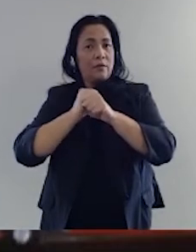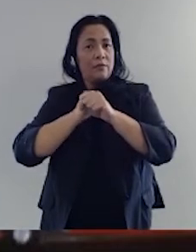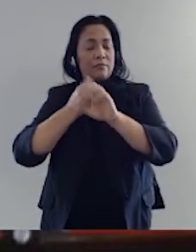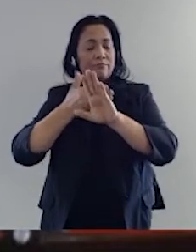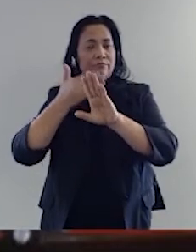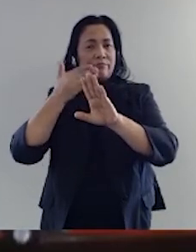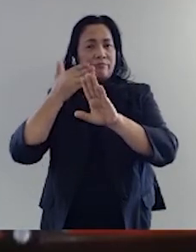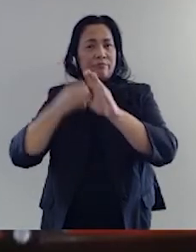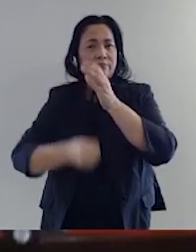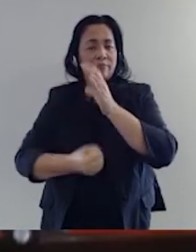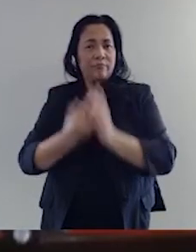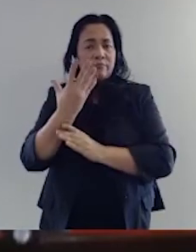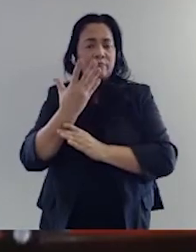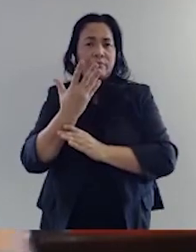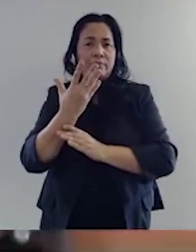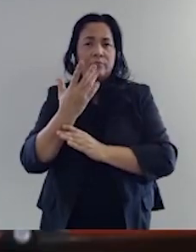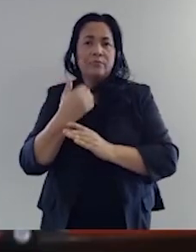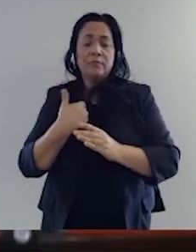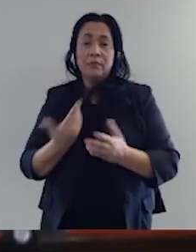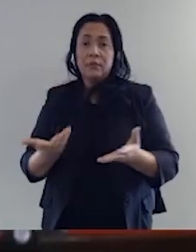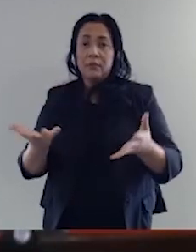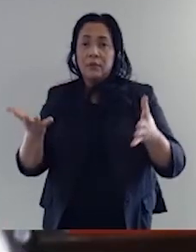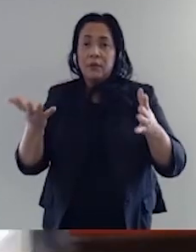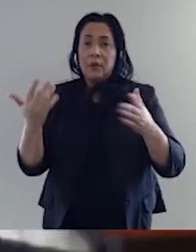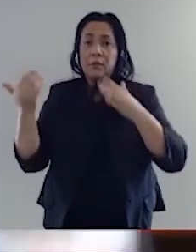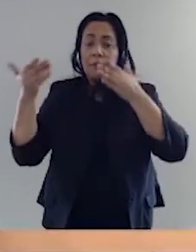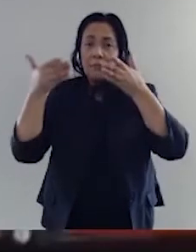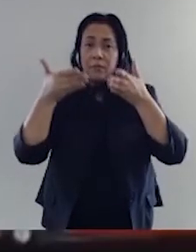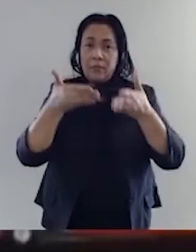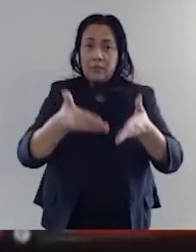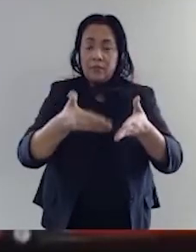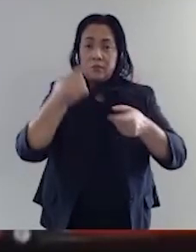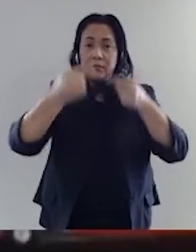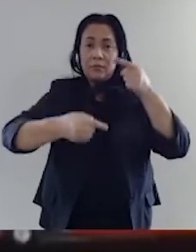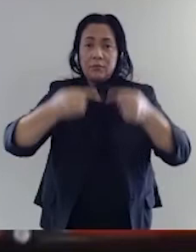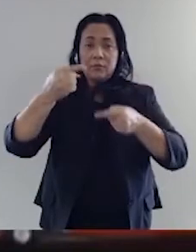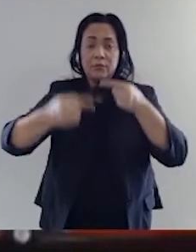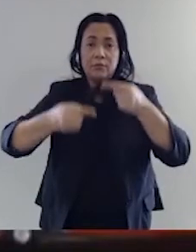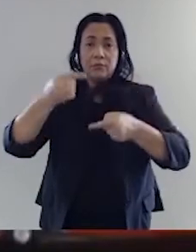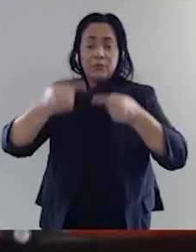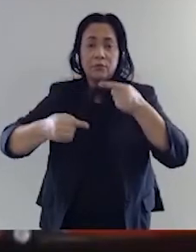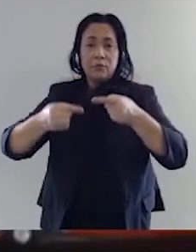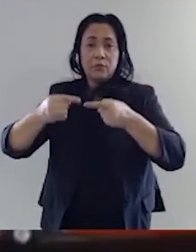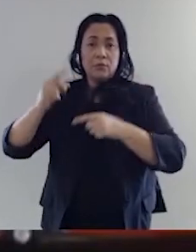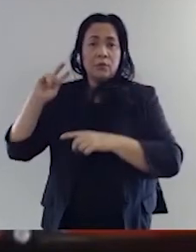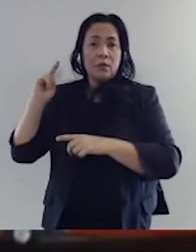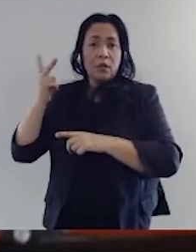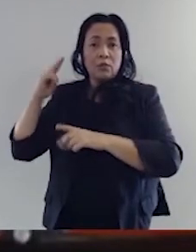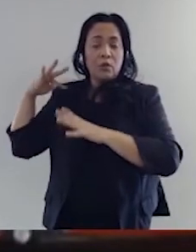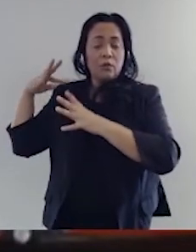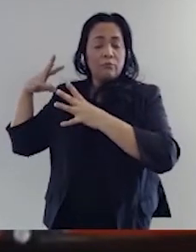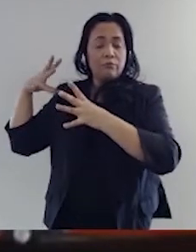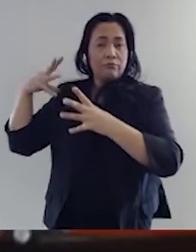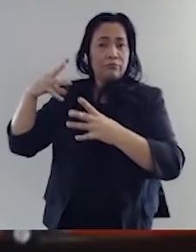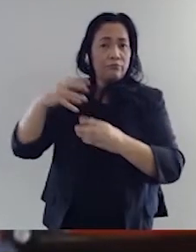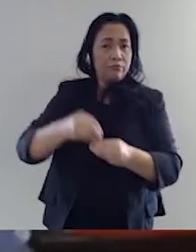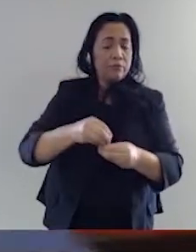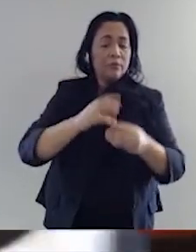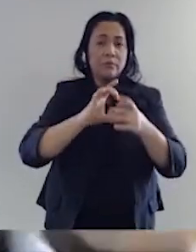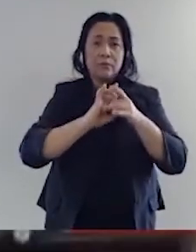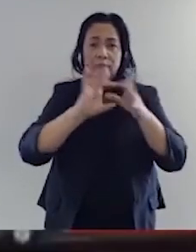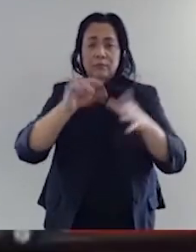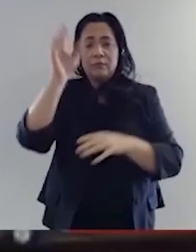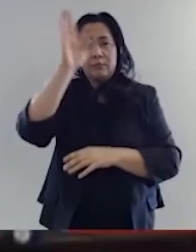verdadeiramente inserida na história da democracia brasileira e continua a ser responsável